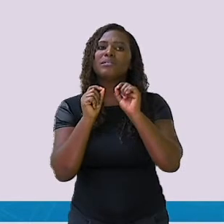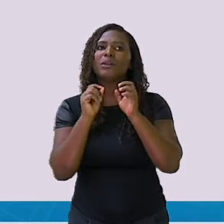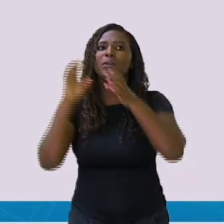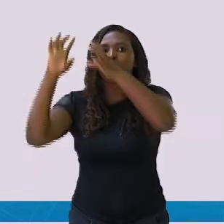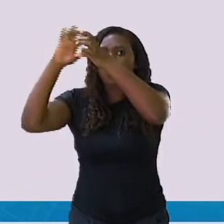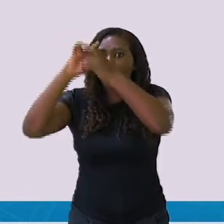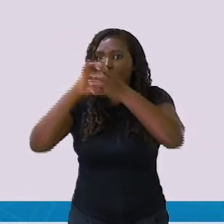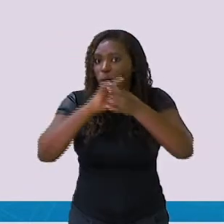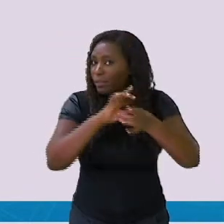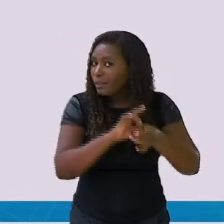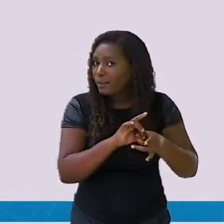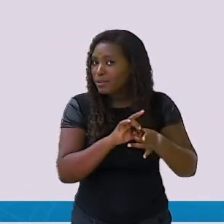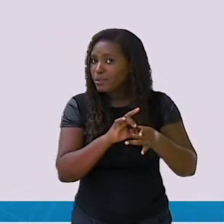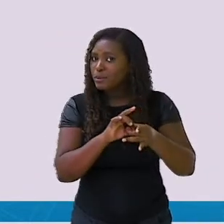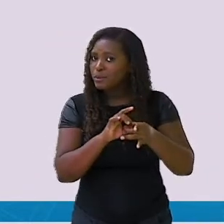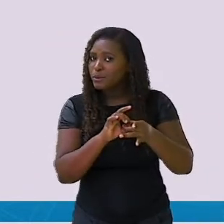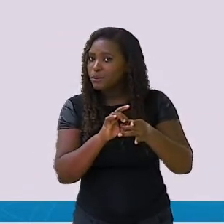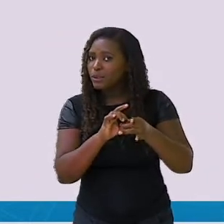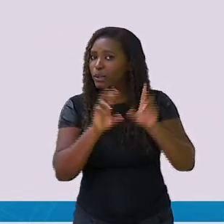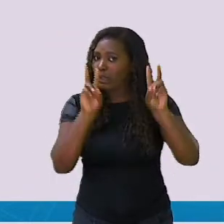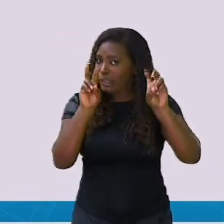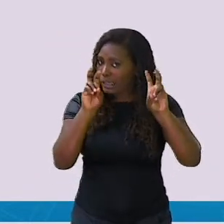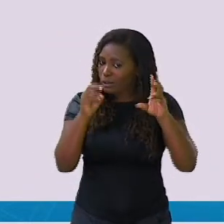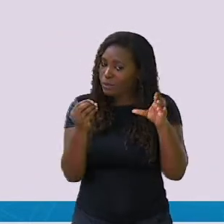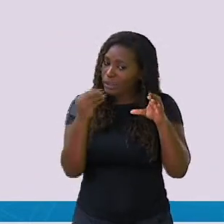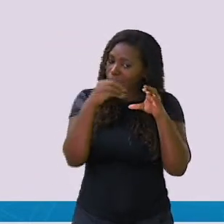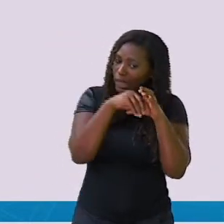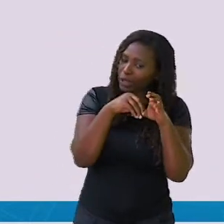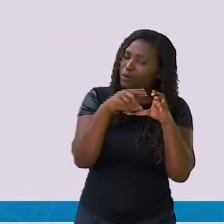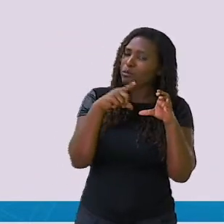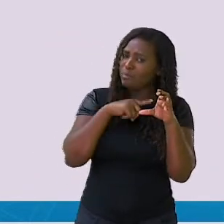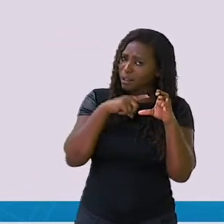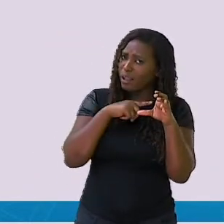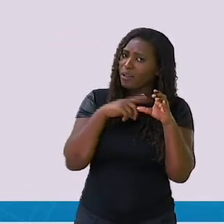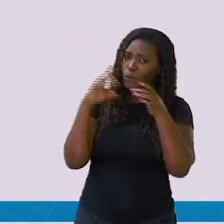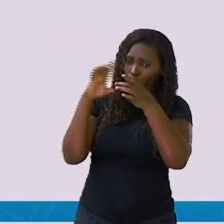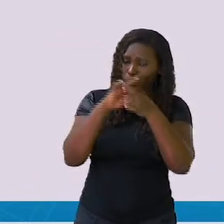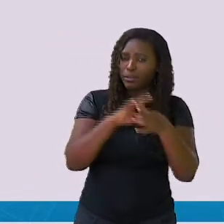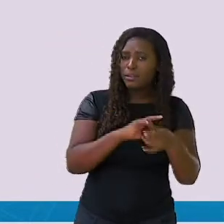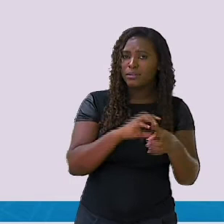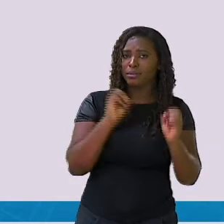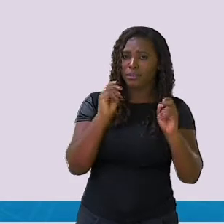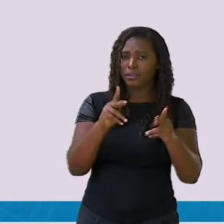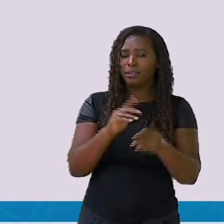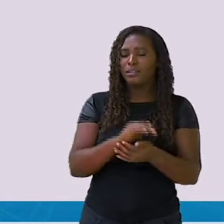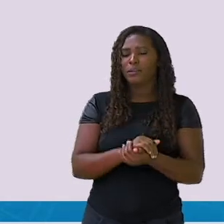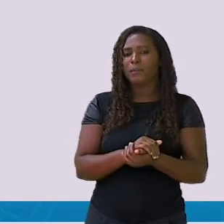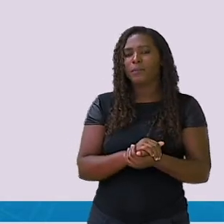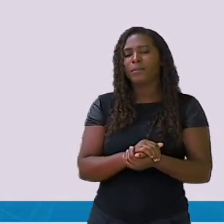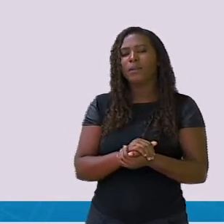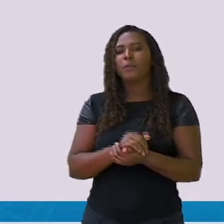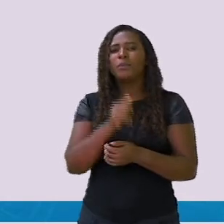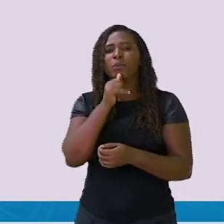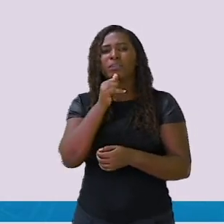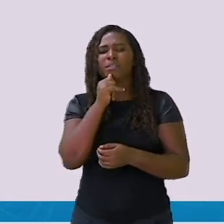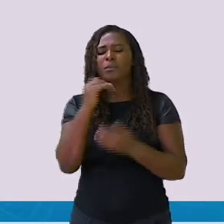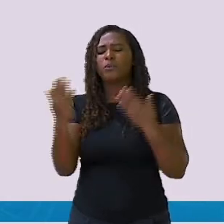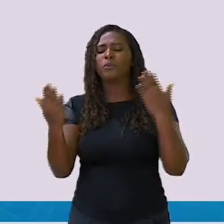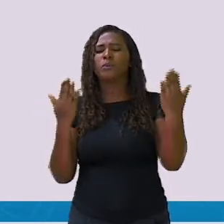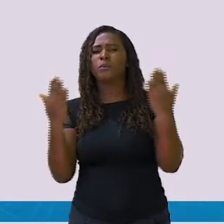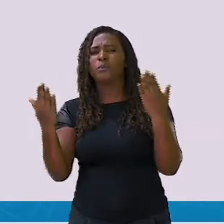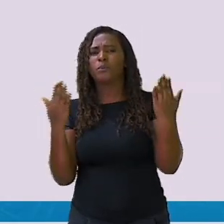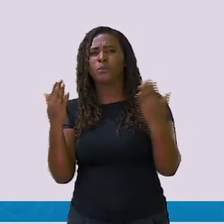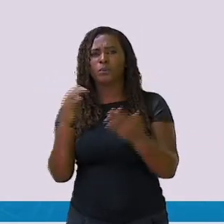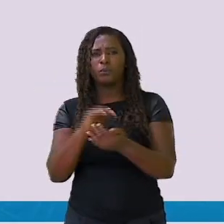entendimento. Porque é como... Vou fazer aqui um comparativo. As pessoas podem